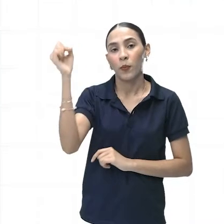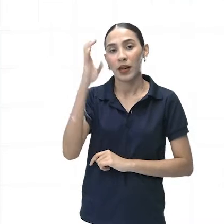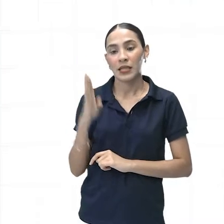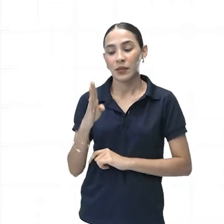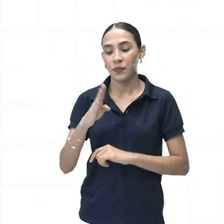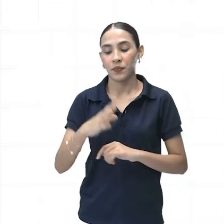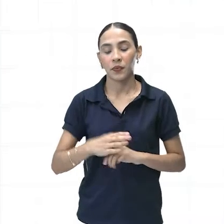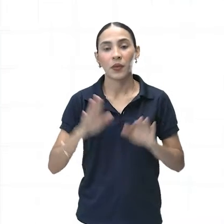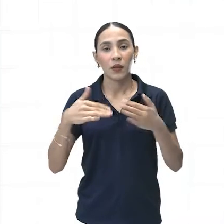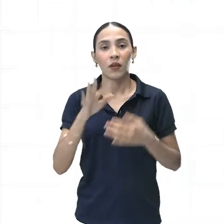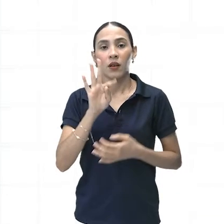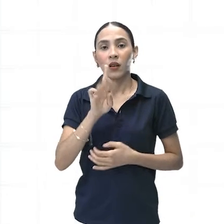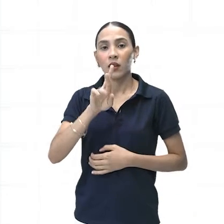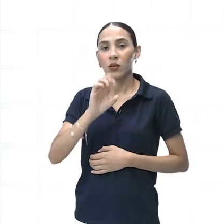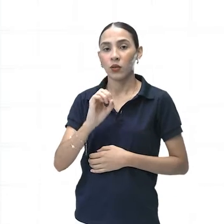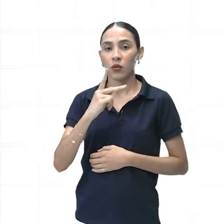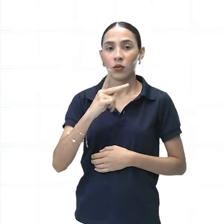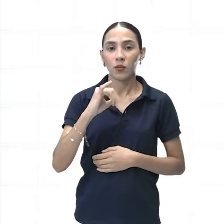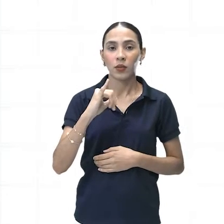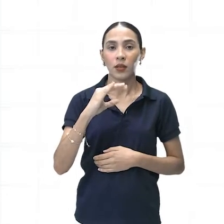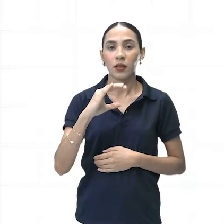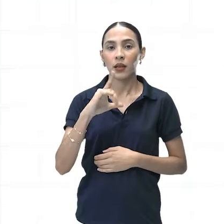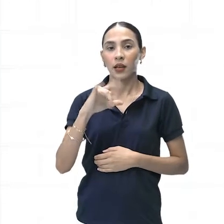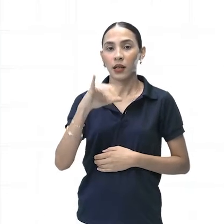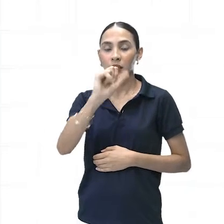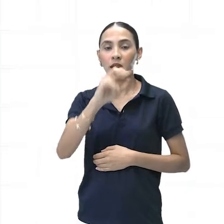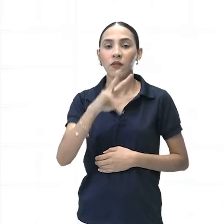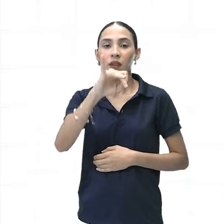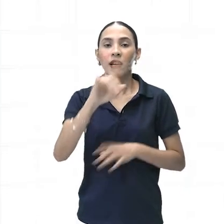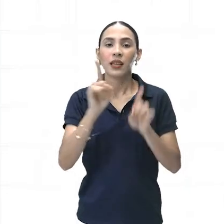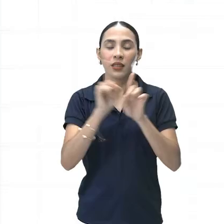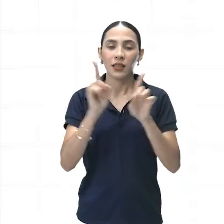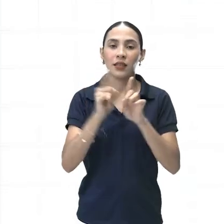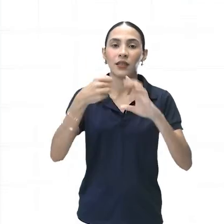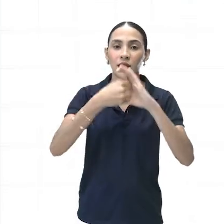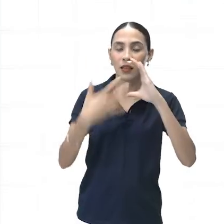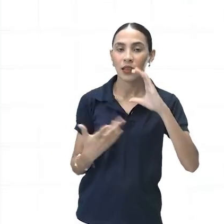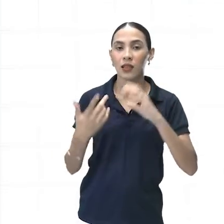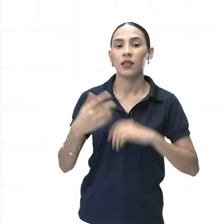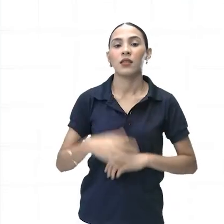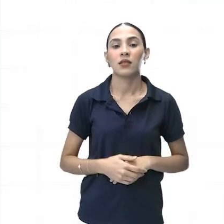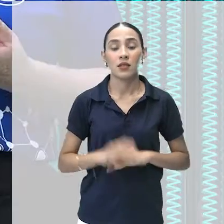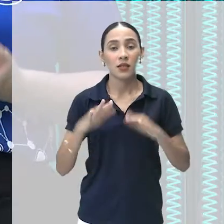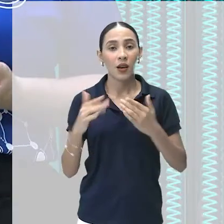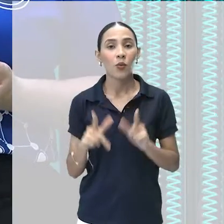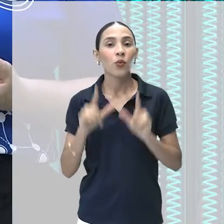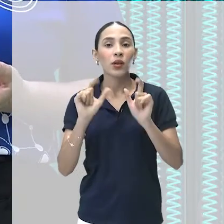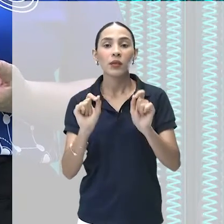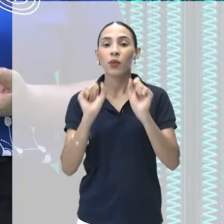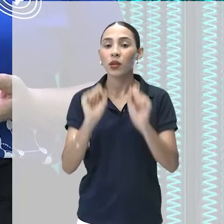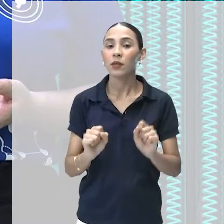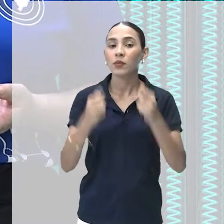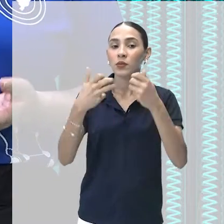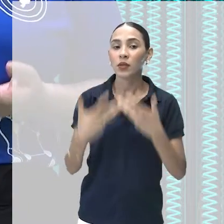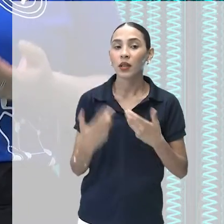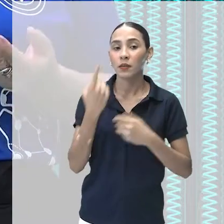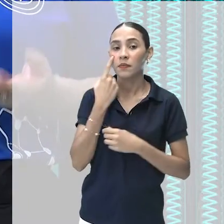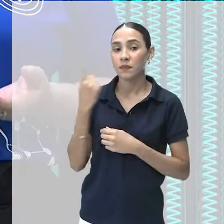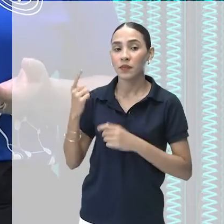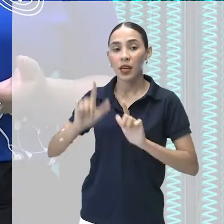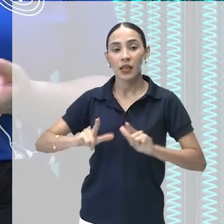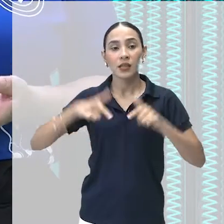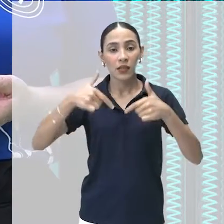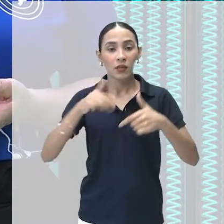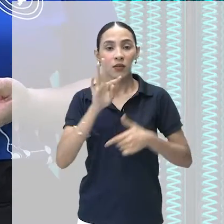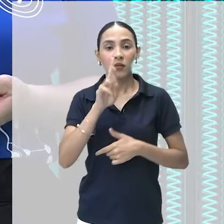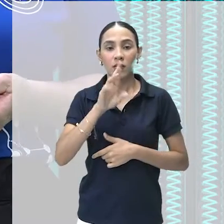Brasil. Então, a Tropicália ela vai ter justamente essa característica. E aí, o que nós podemos falar mais sobre esse